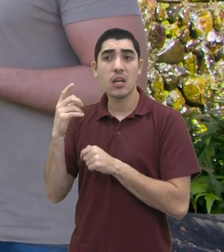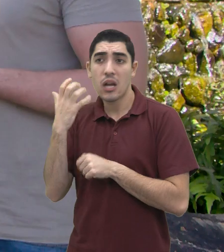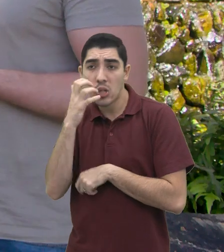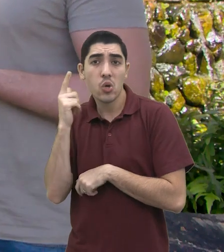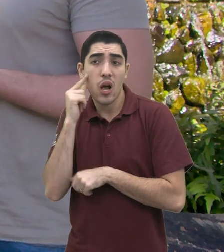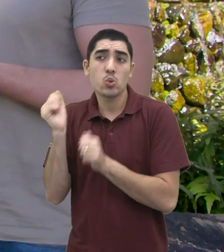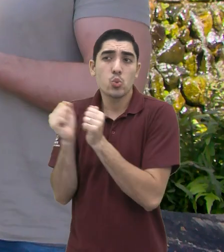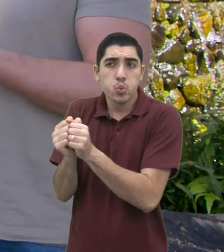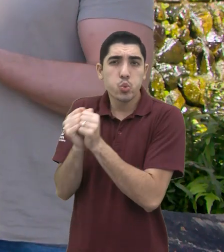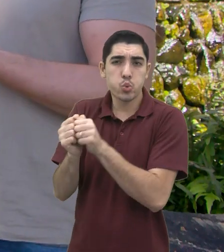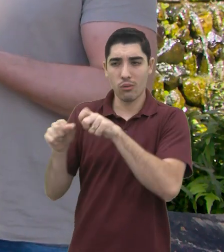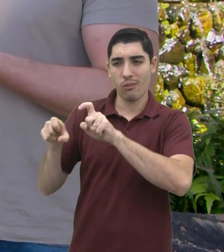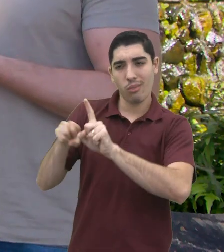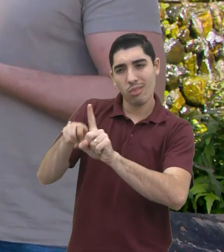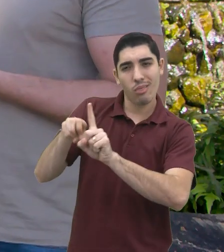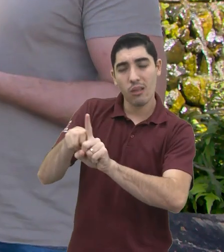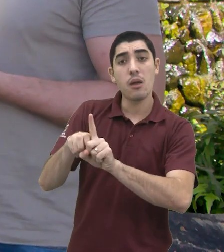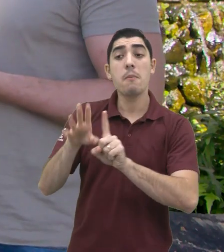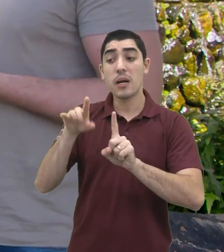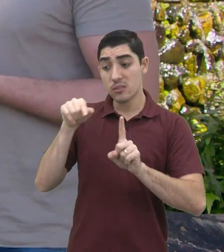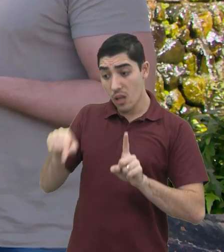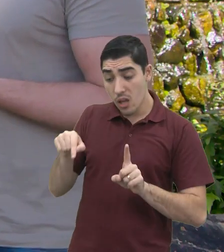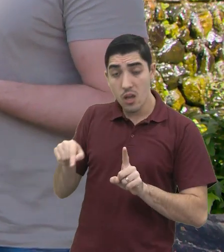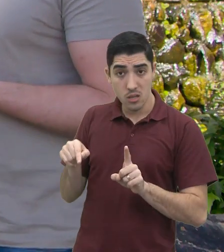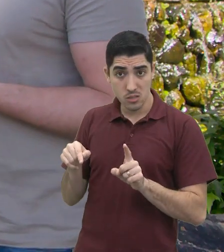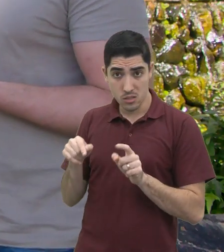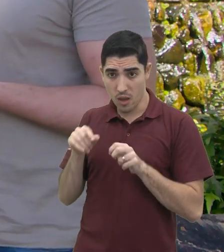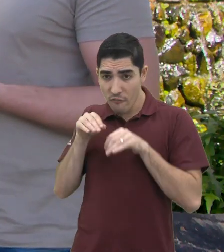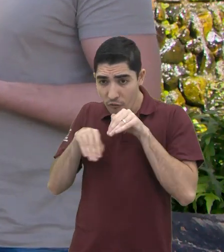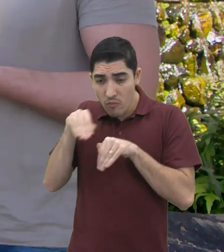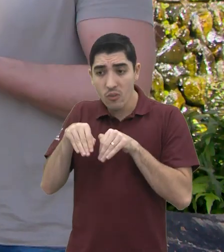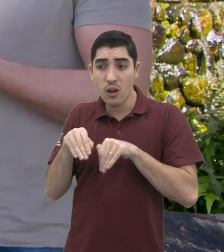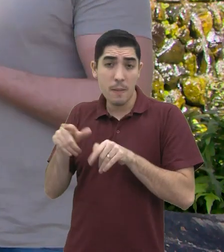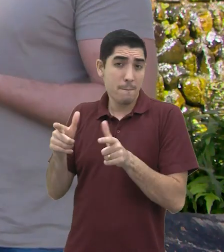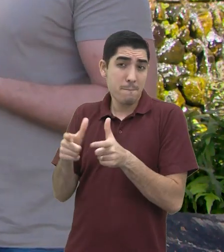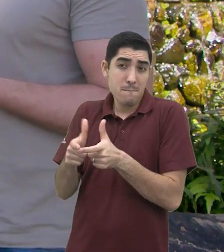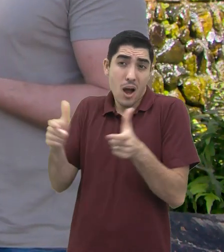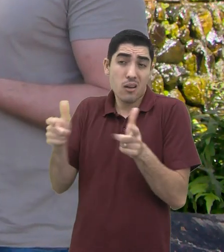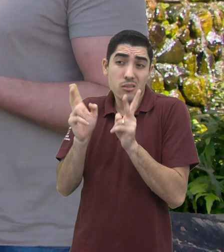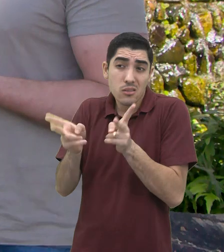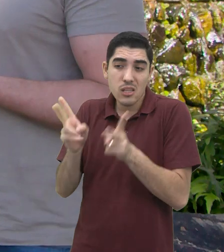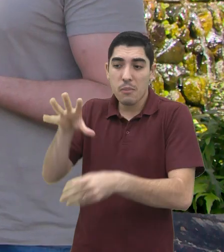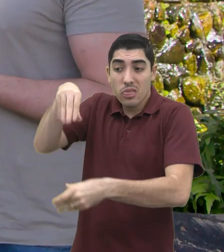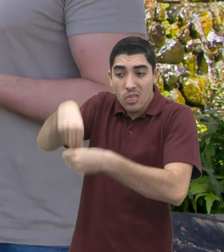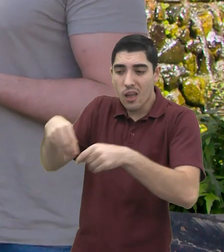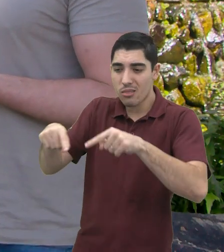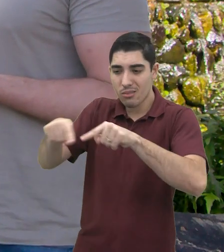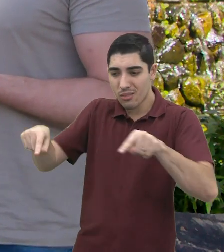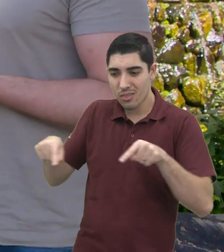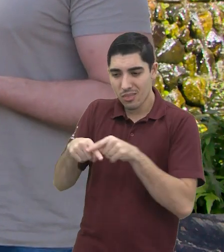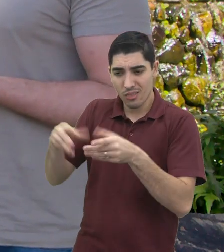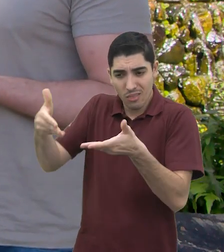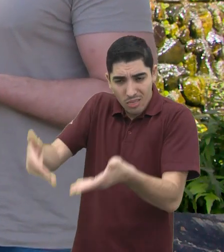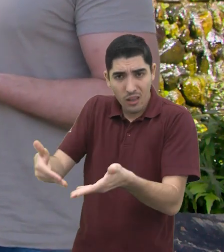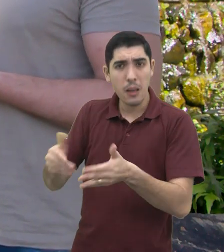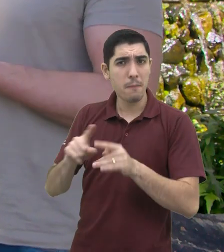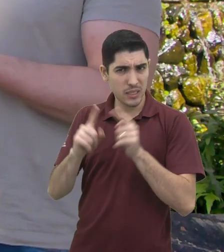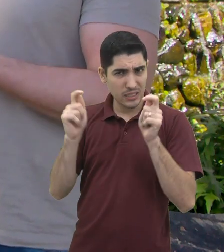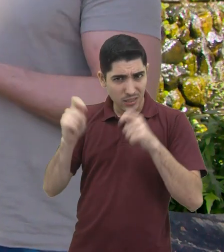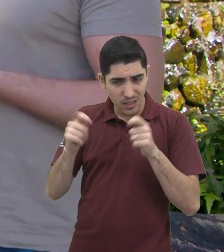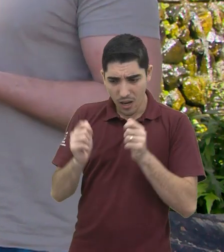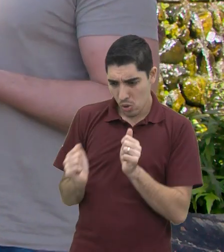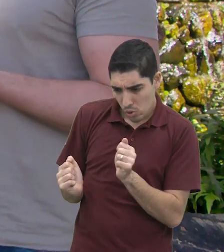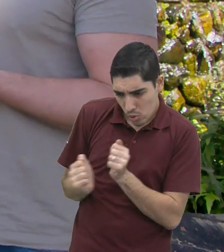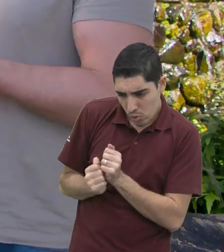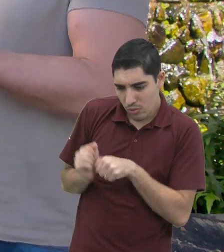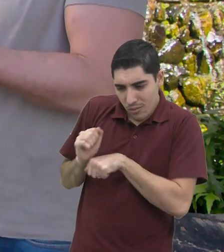ficam junto e tal. Esses animaizinhos, eles acabam ficando mais tempo dentro do terrário do que na mão da gente, Sim. como elas estão aqui agora, né? Mas dá pra